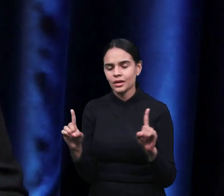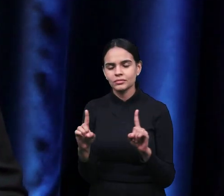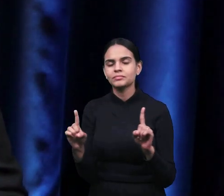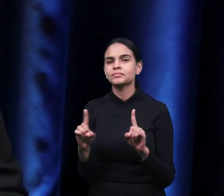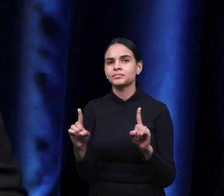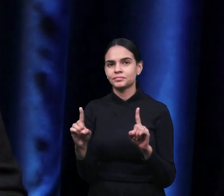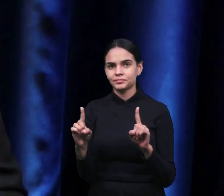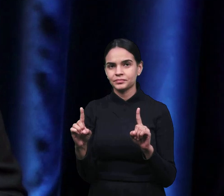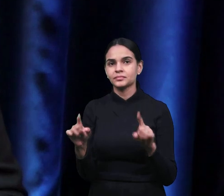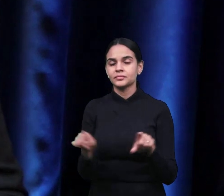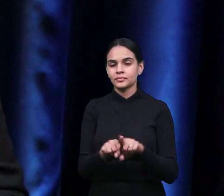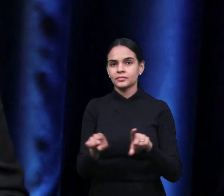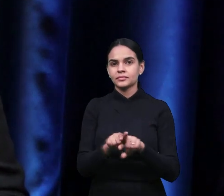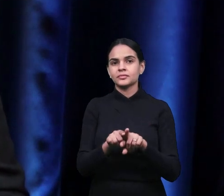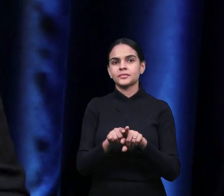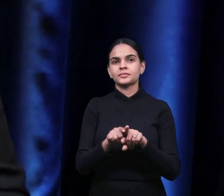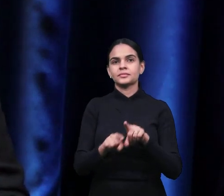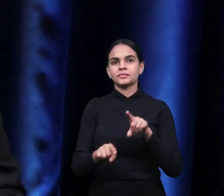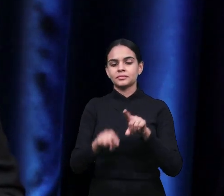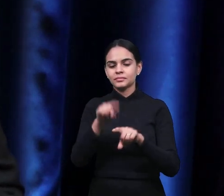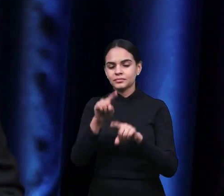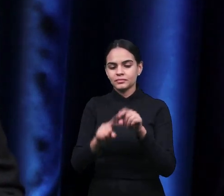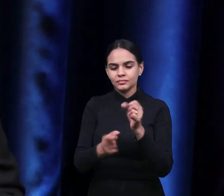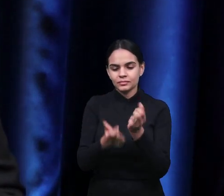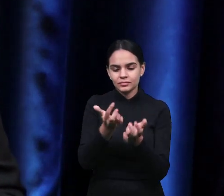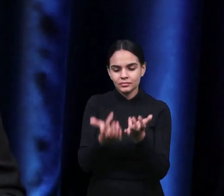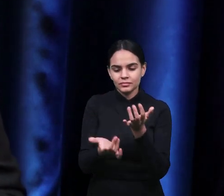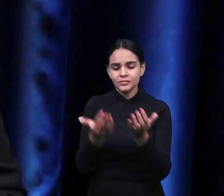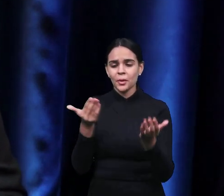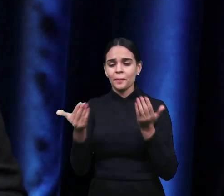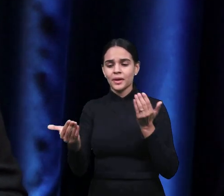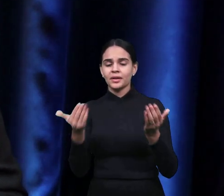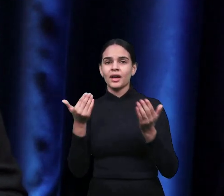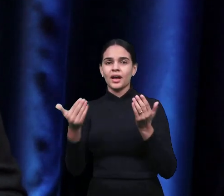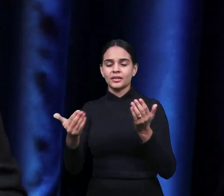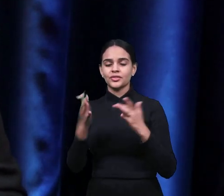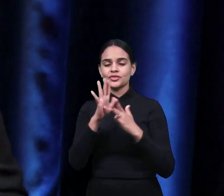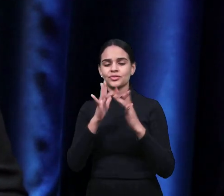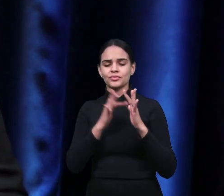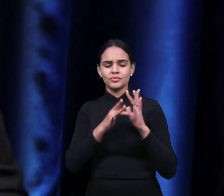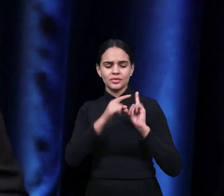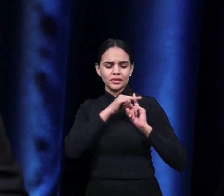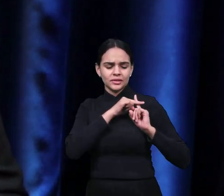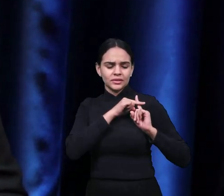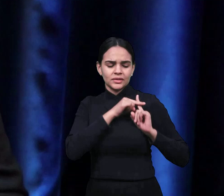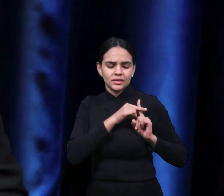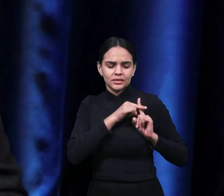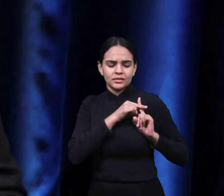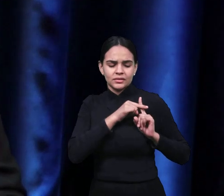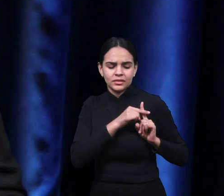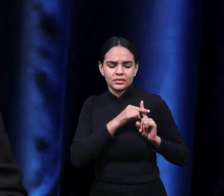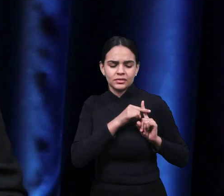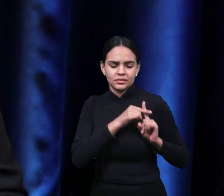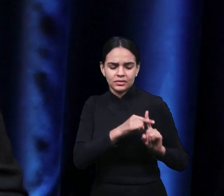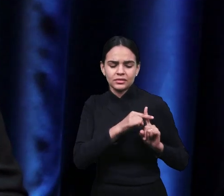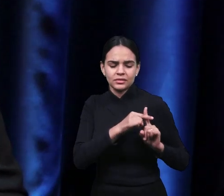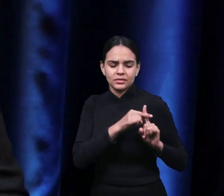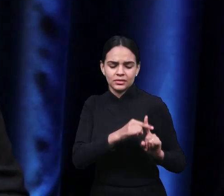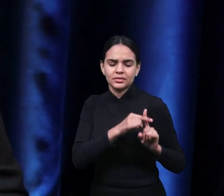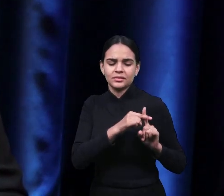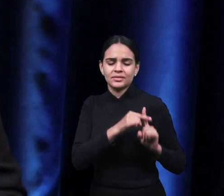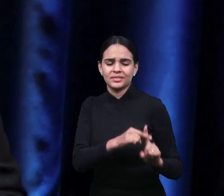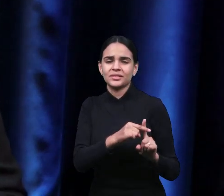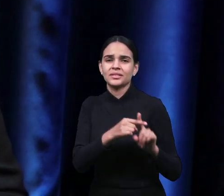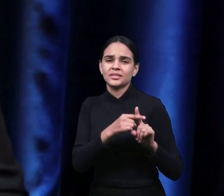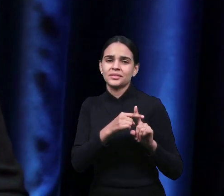que estava sobre Isaac, a cruz que Jesus levou, representa todo o nosso pecado, representa